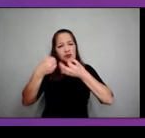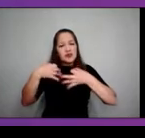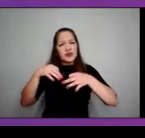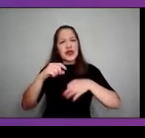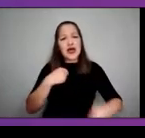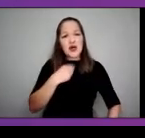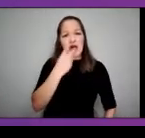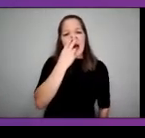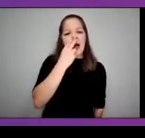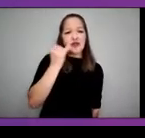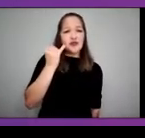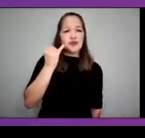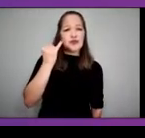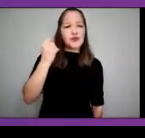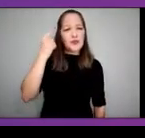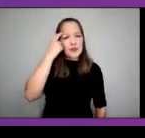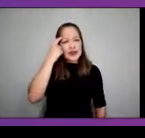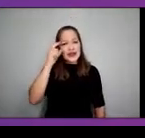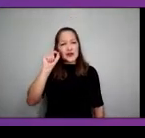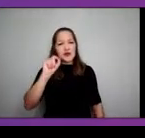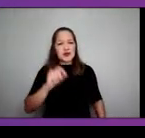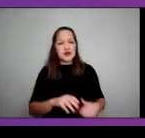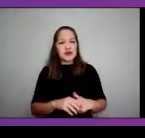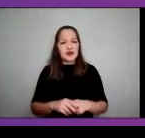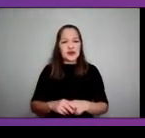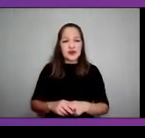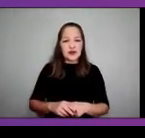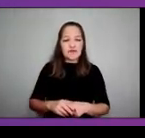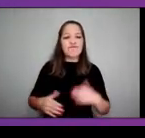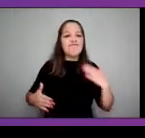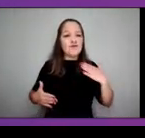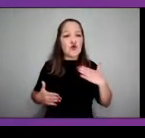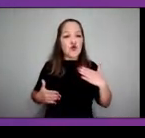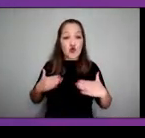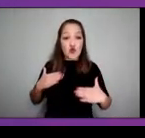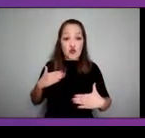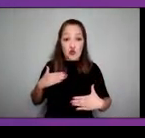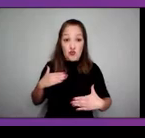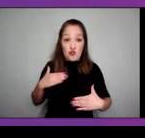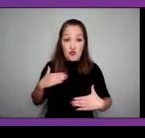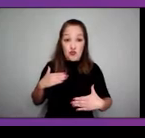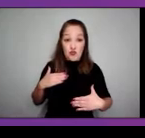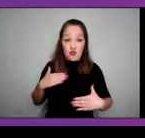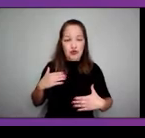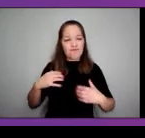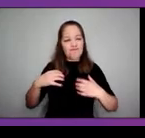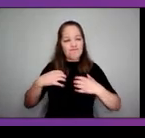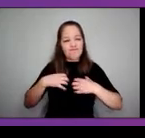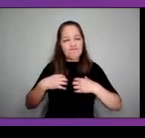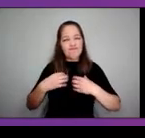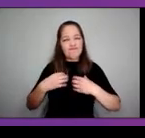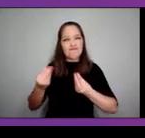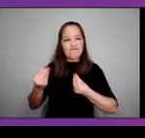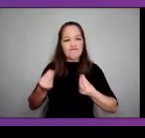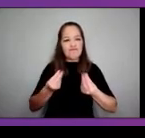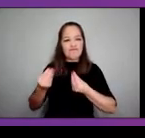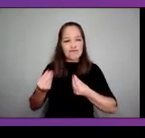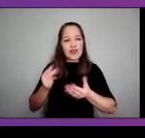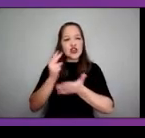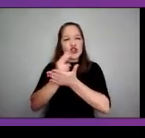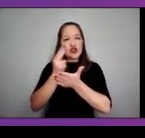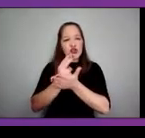acho bem importante da gente pensar hoje que essa questão do corpo né sensor eu tô falando isso não